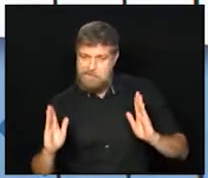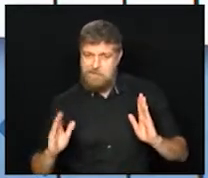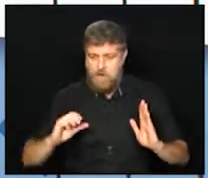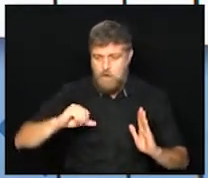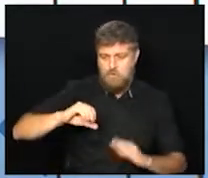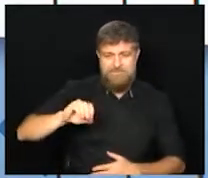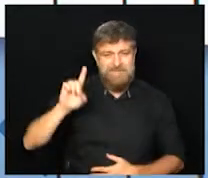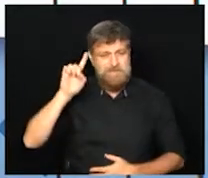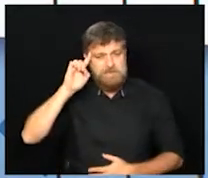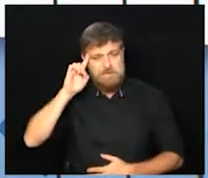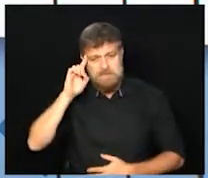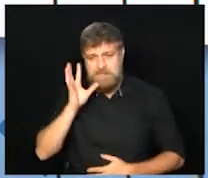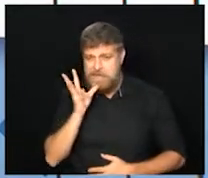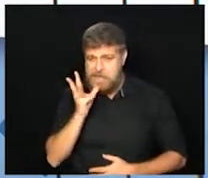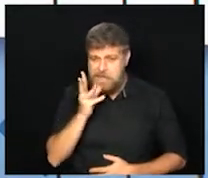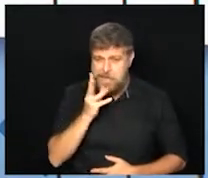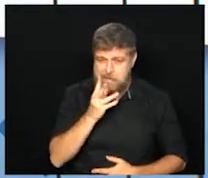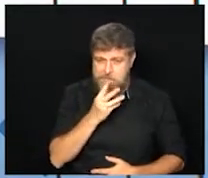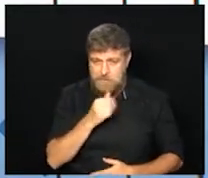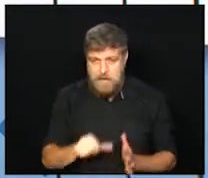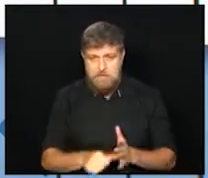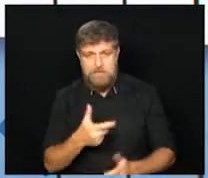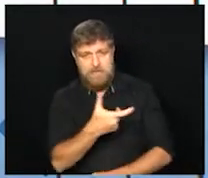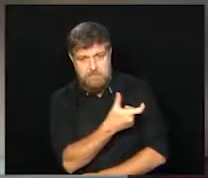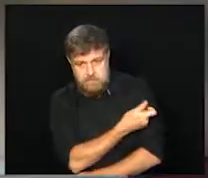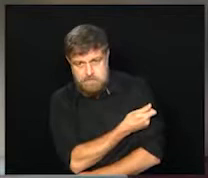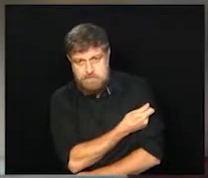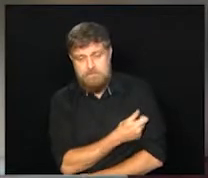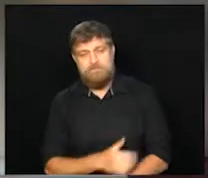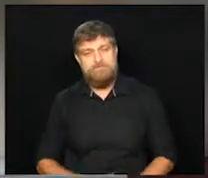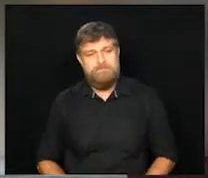90 dias entre as doses.